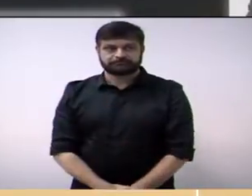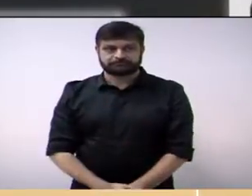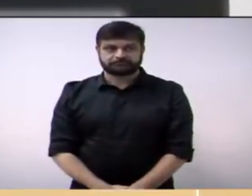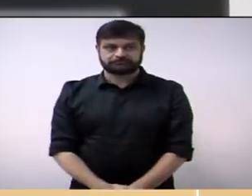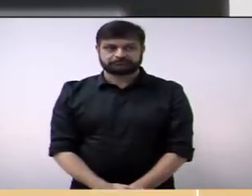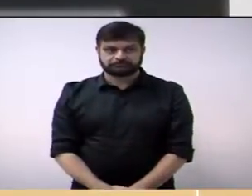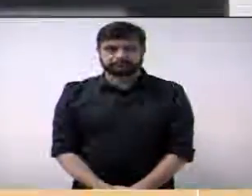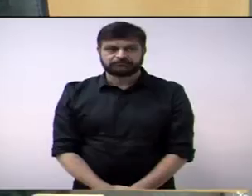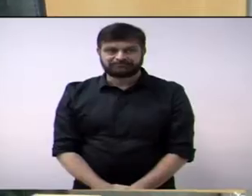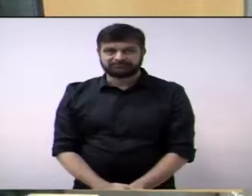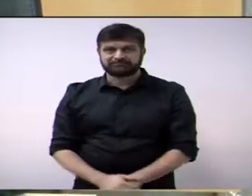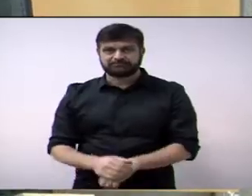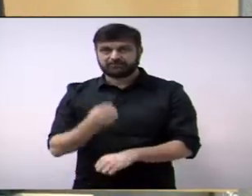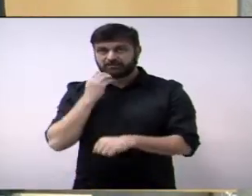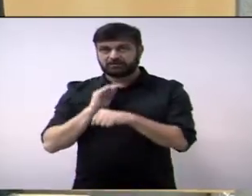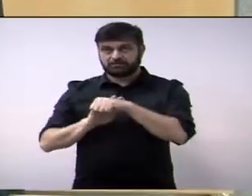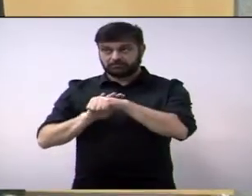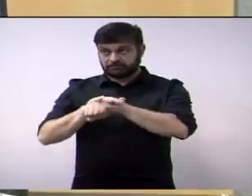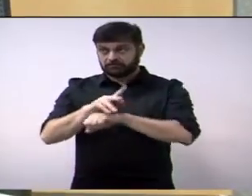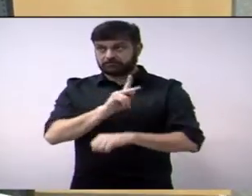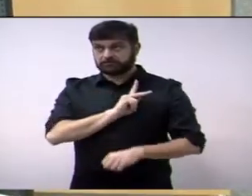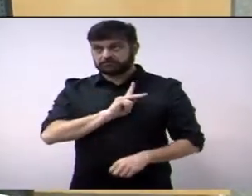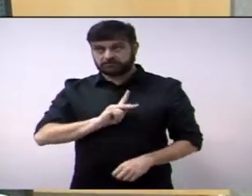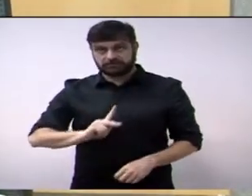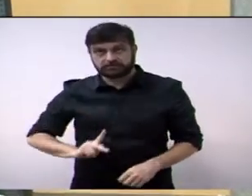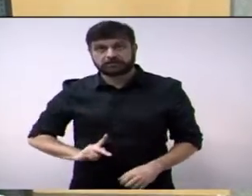Boa noite, senhor presidente.